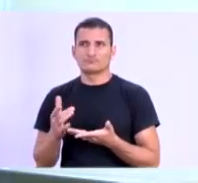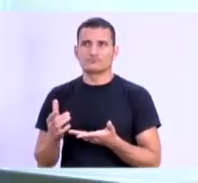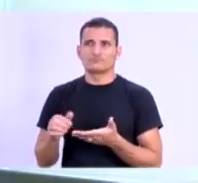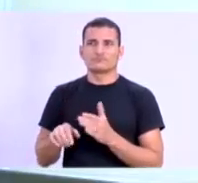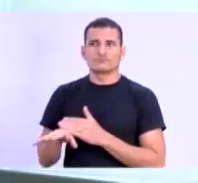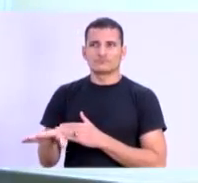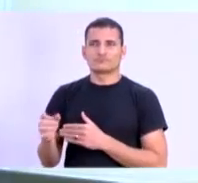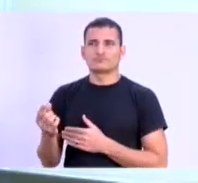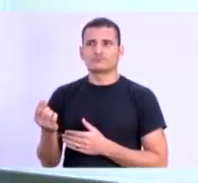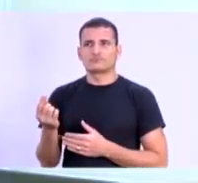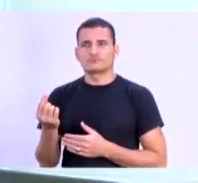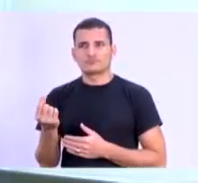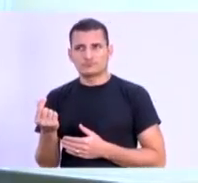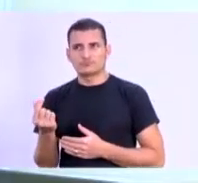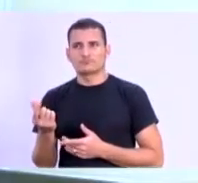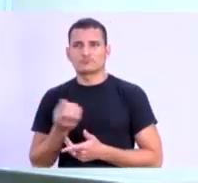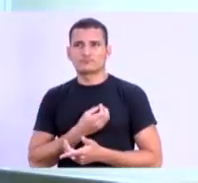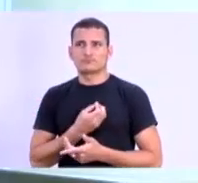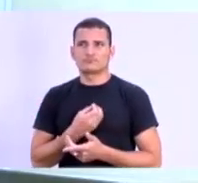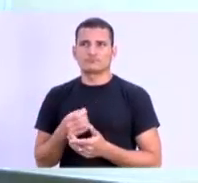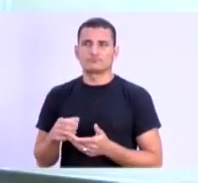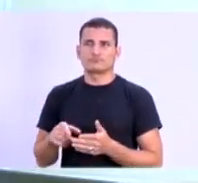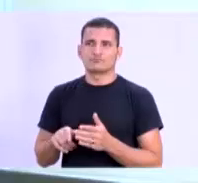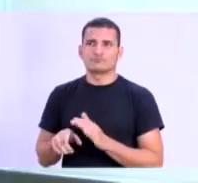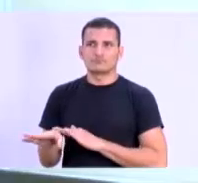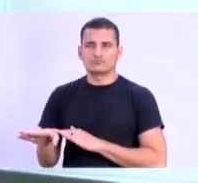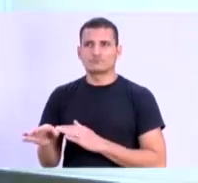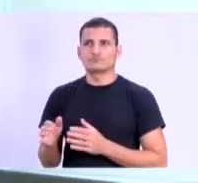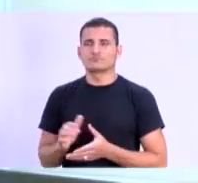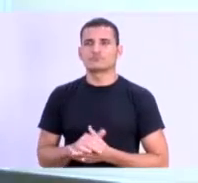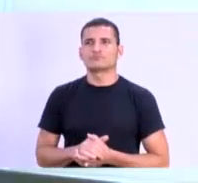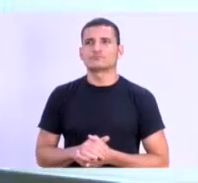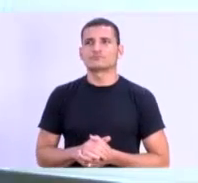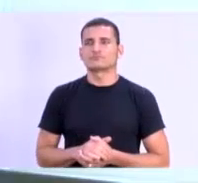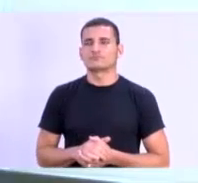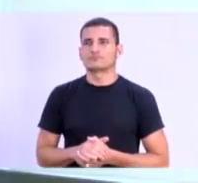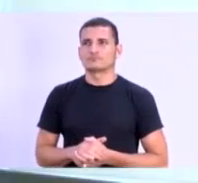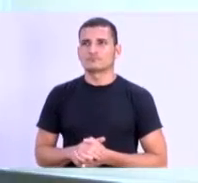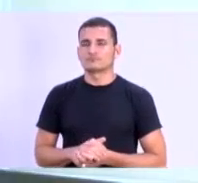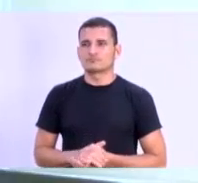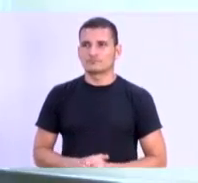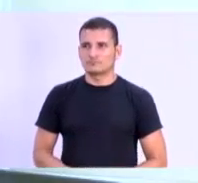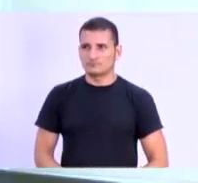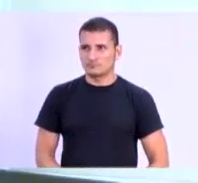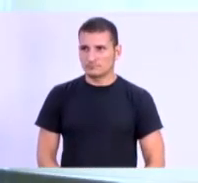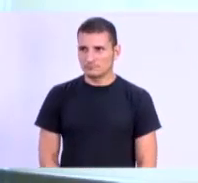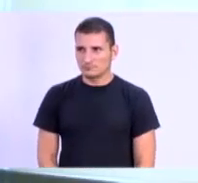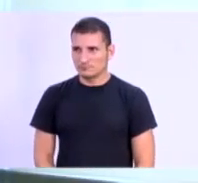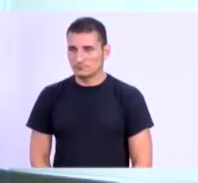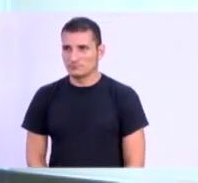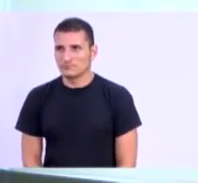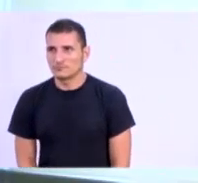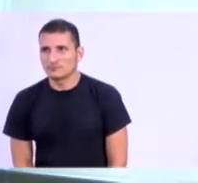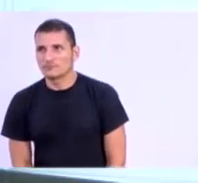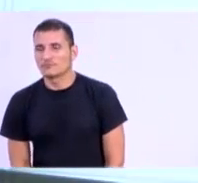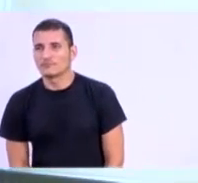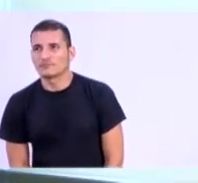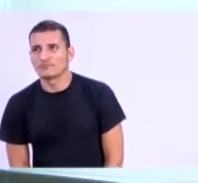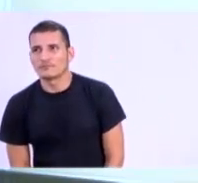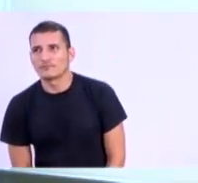o valor do depósito. Isso aí, gente, a gente forma através dos parâmetros. Ok, gente?